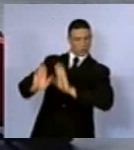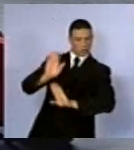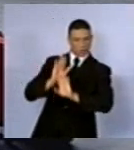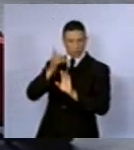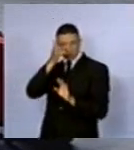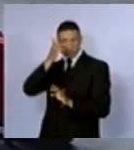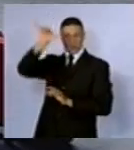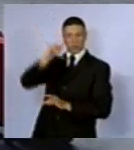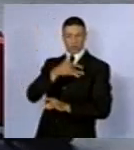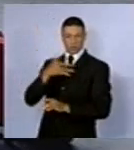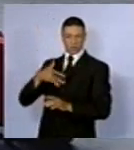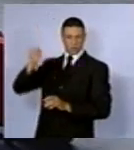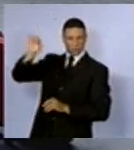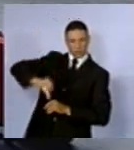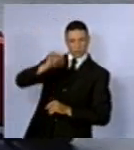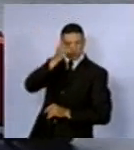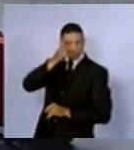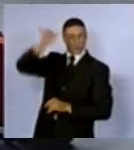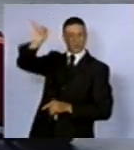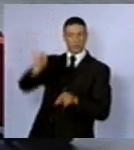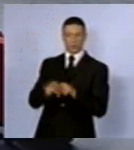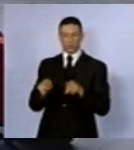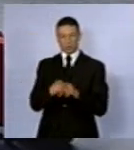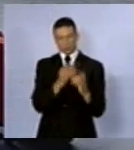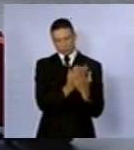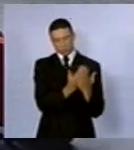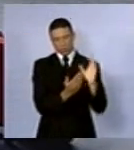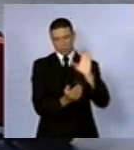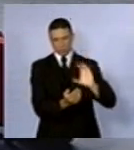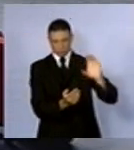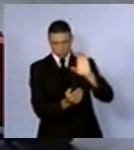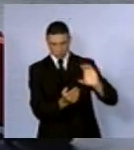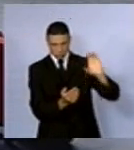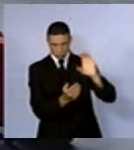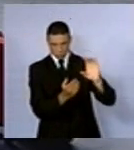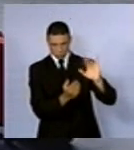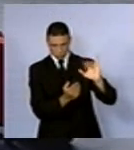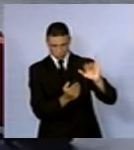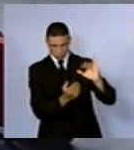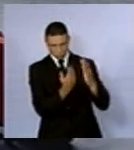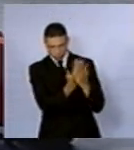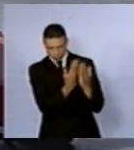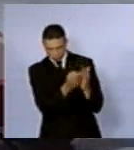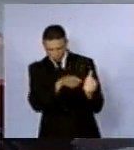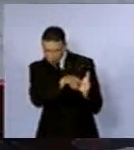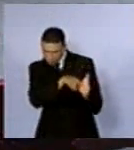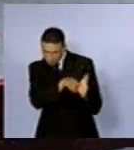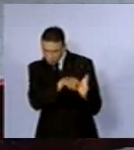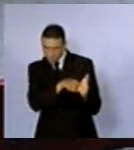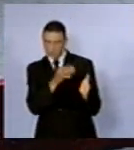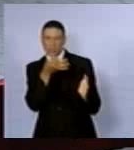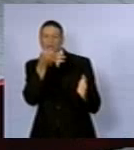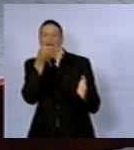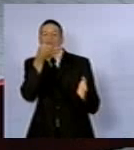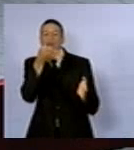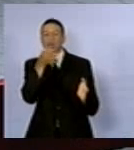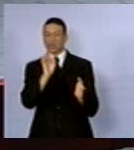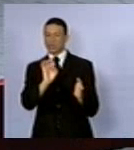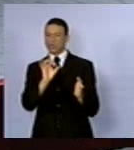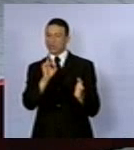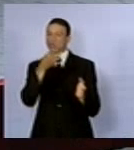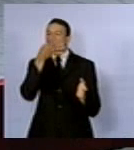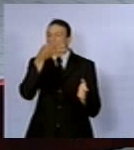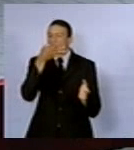Os estudos científicos feitos mostram que aquela hipótese, havia uma hipótese, o